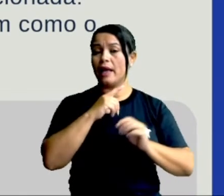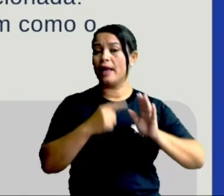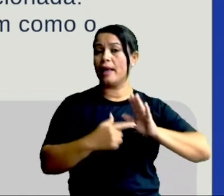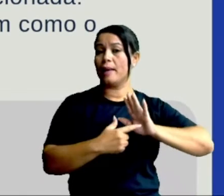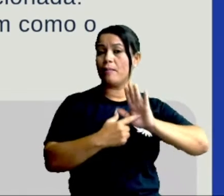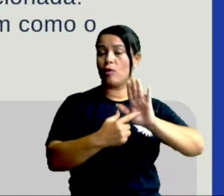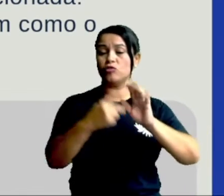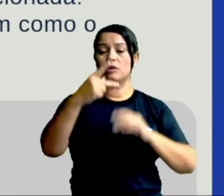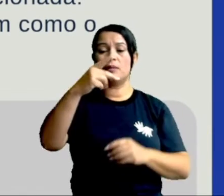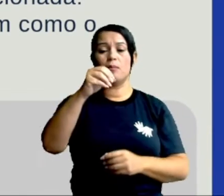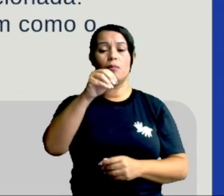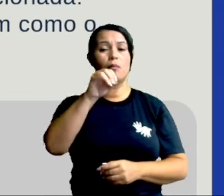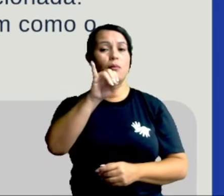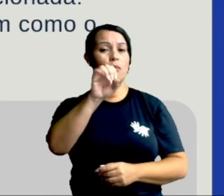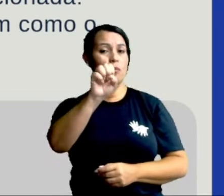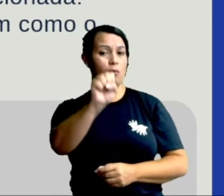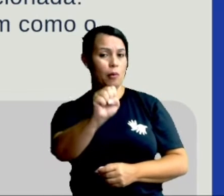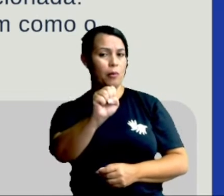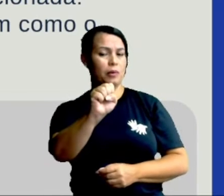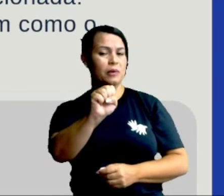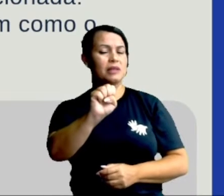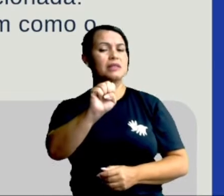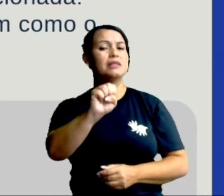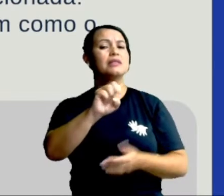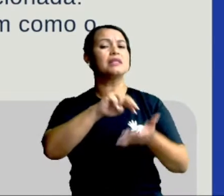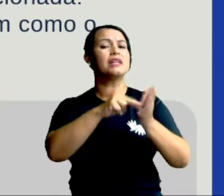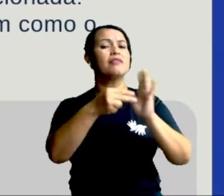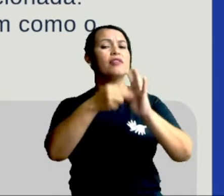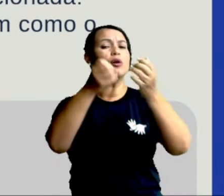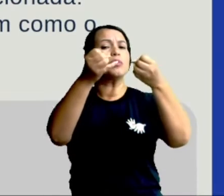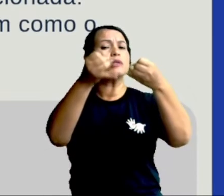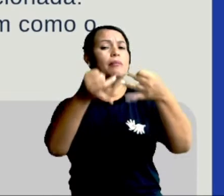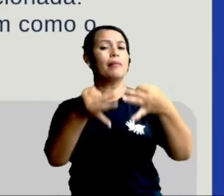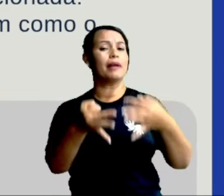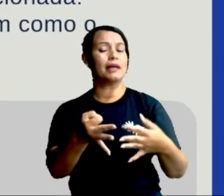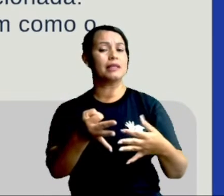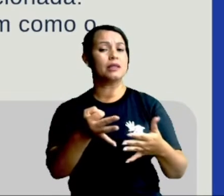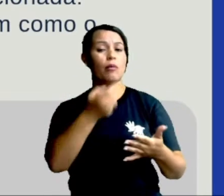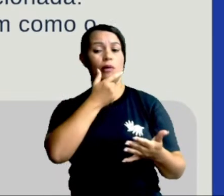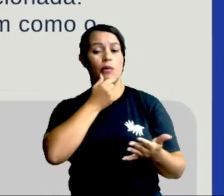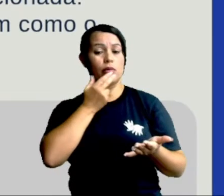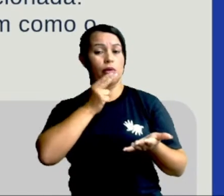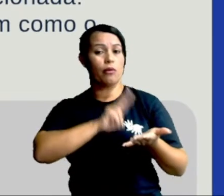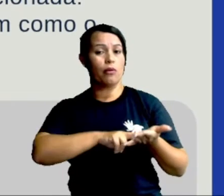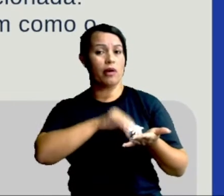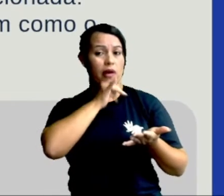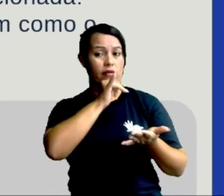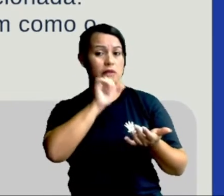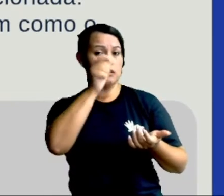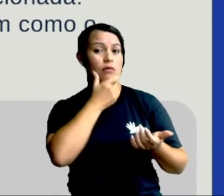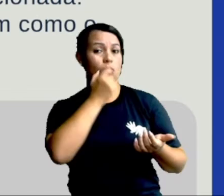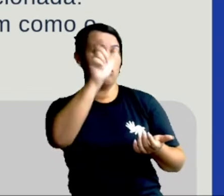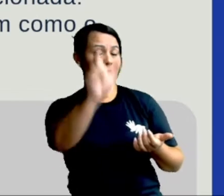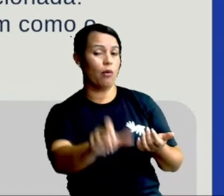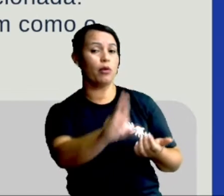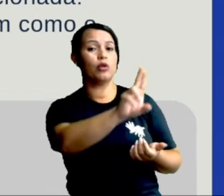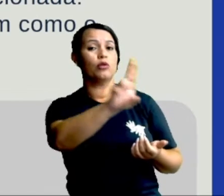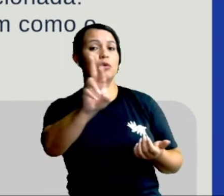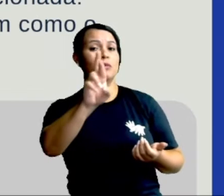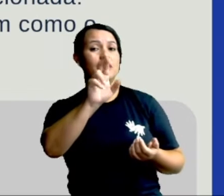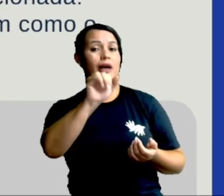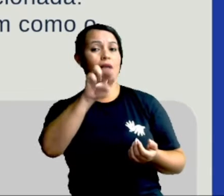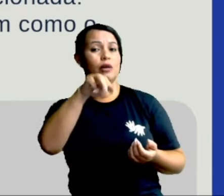a palavra pois, né, indica uma explicação para o fato de o agente do correio informar que o homem se